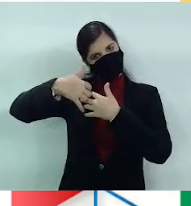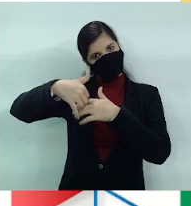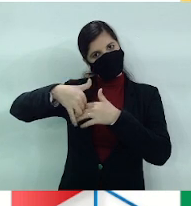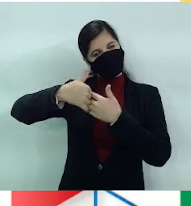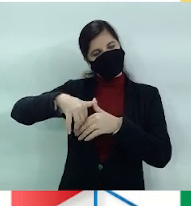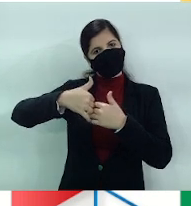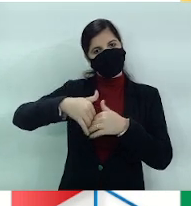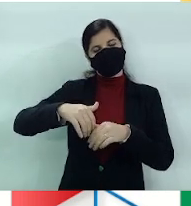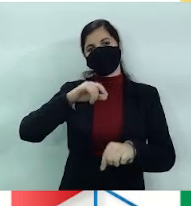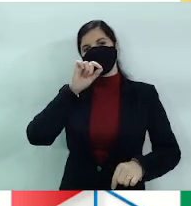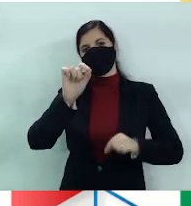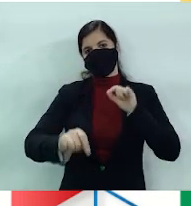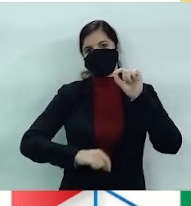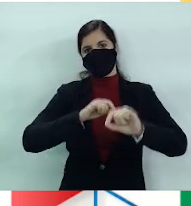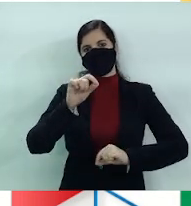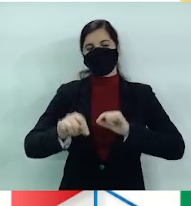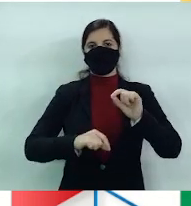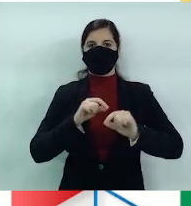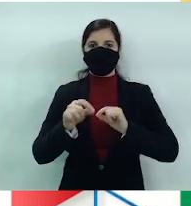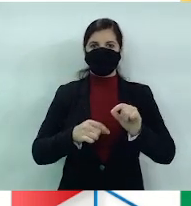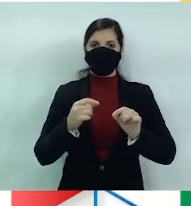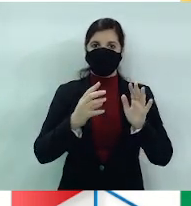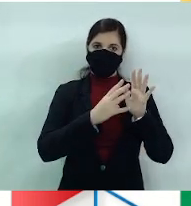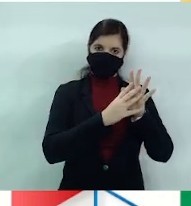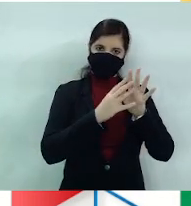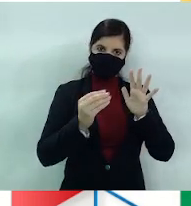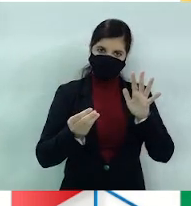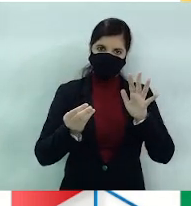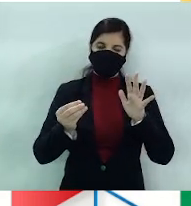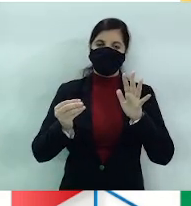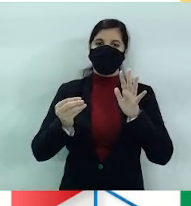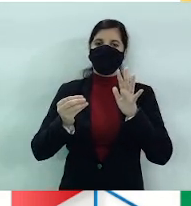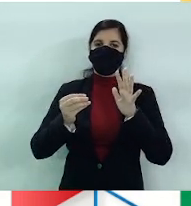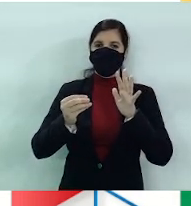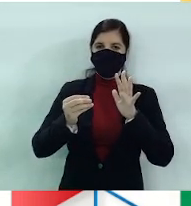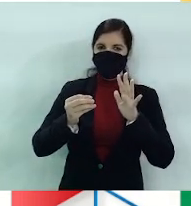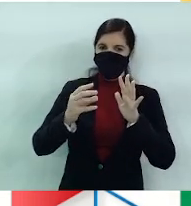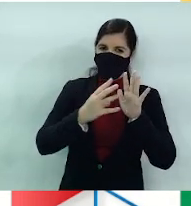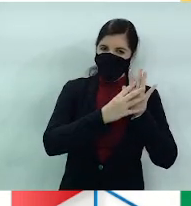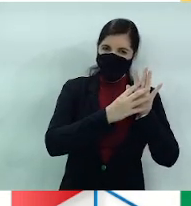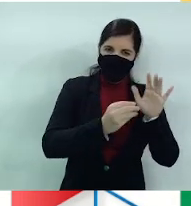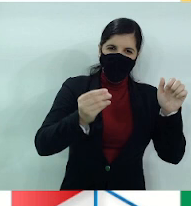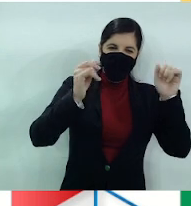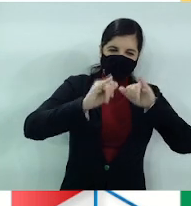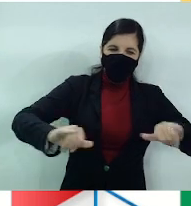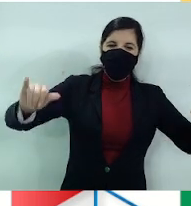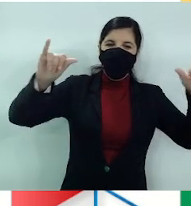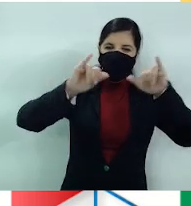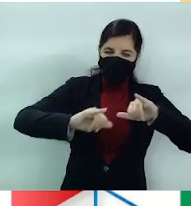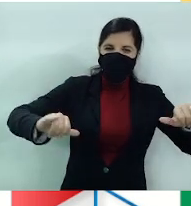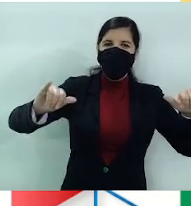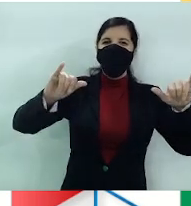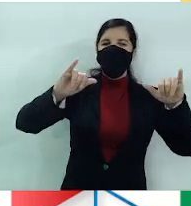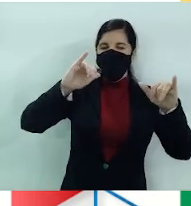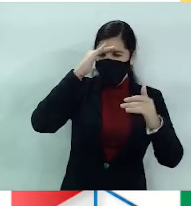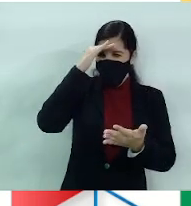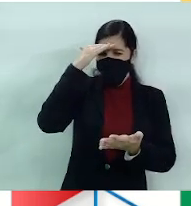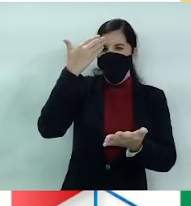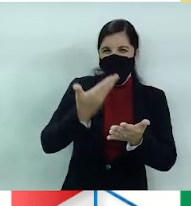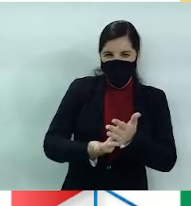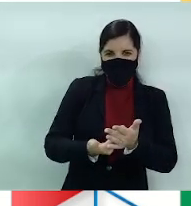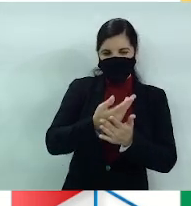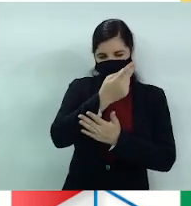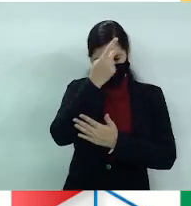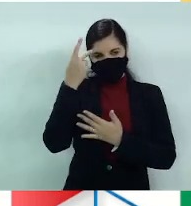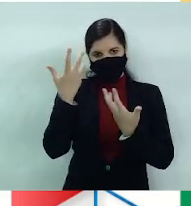que os melhores modelos de persuasão, os melhores modelos de propagandas que conseguem